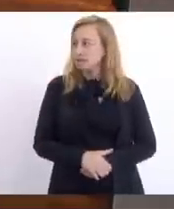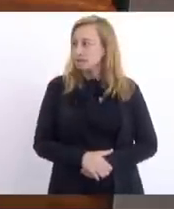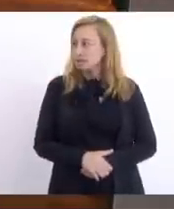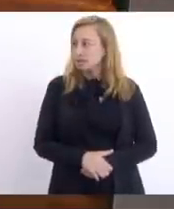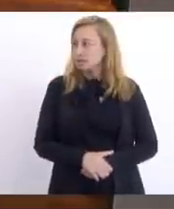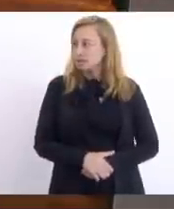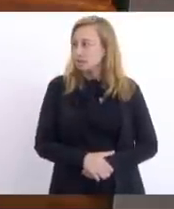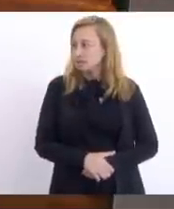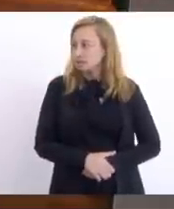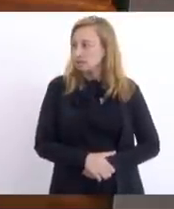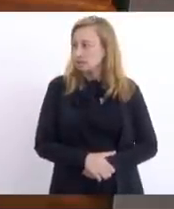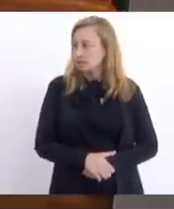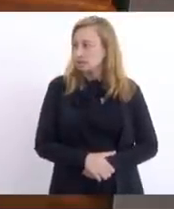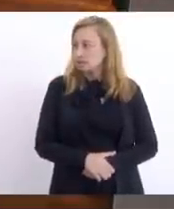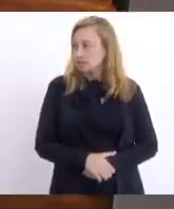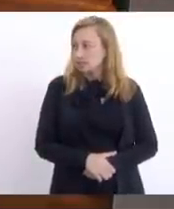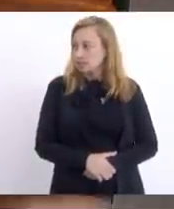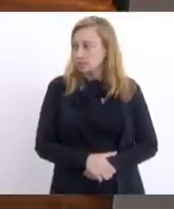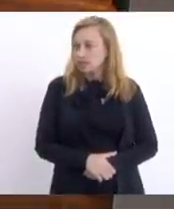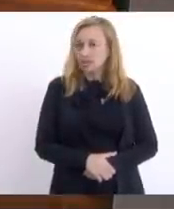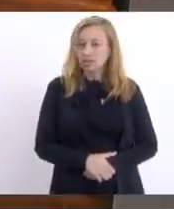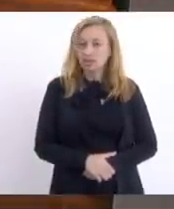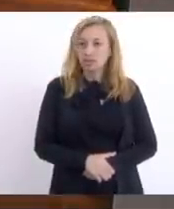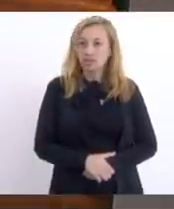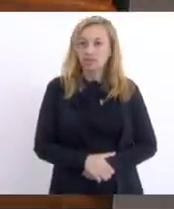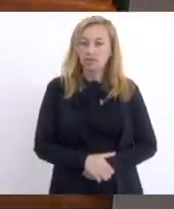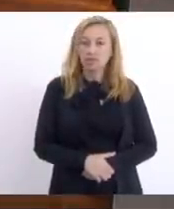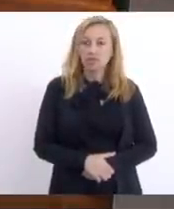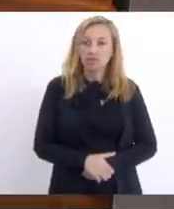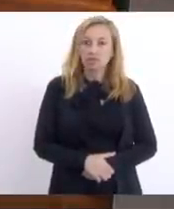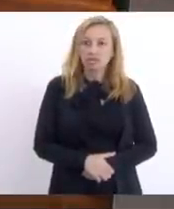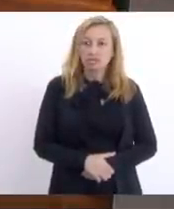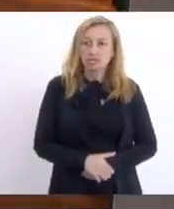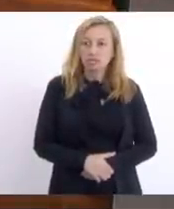Aureliano, nosso diretor do Rio Previdência.